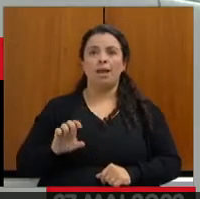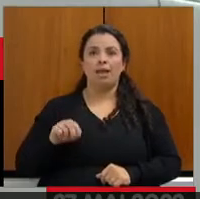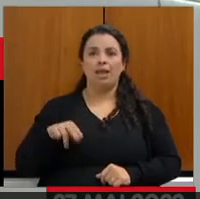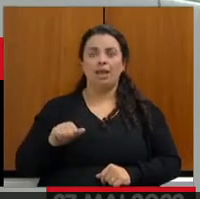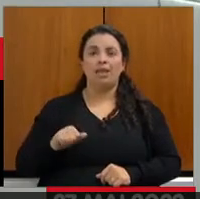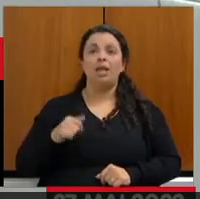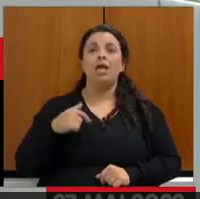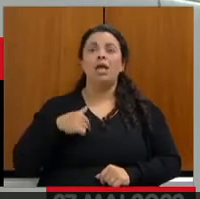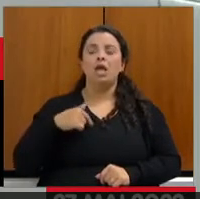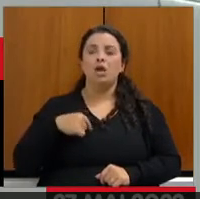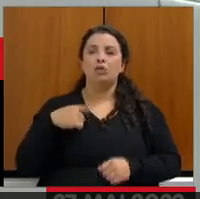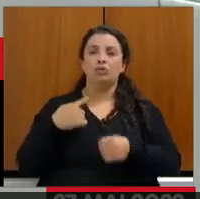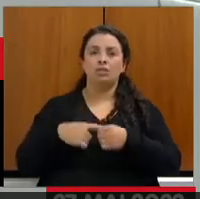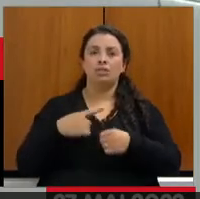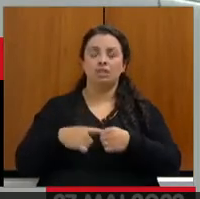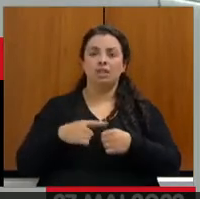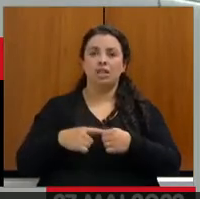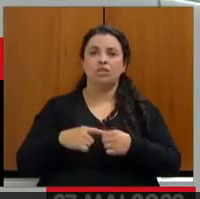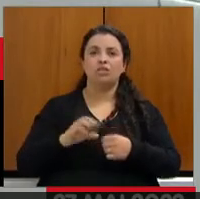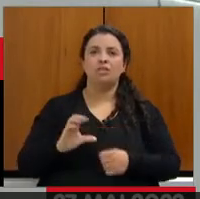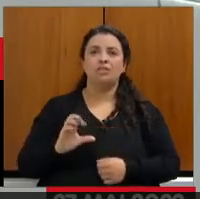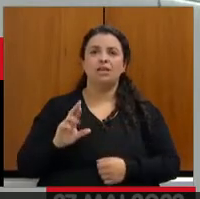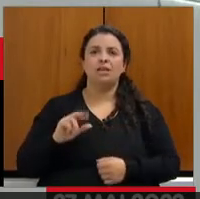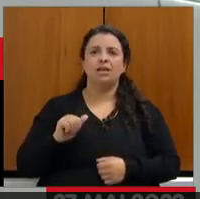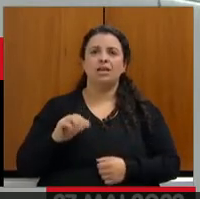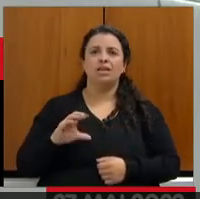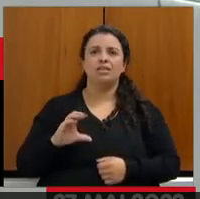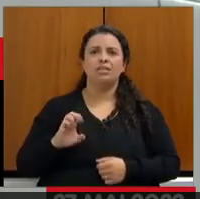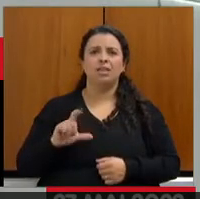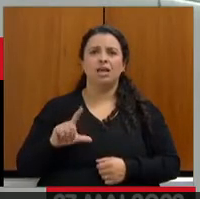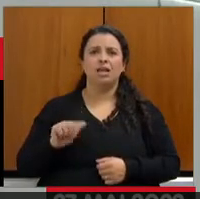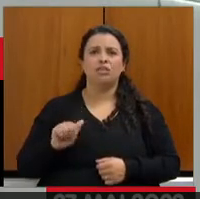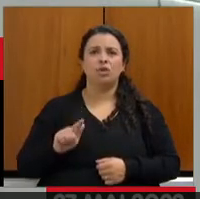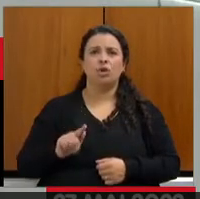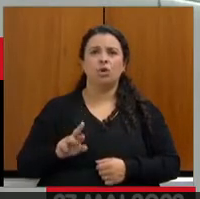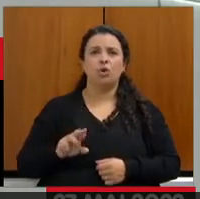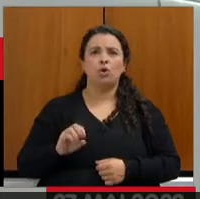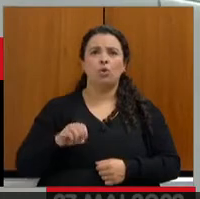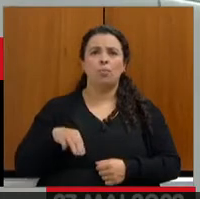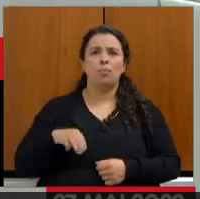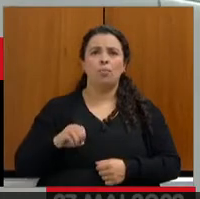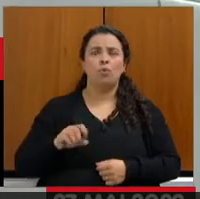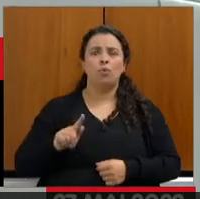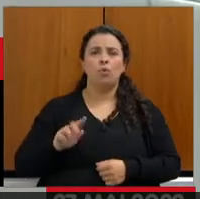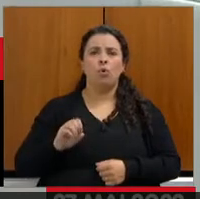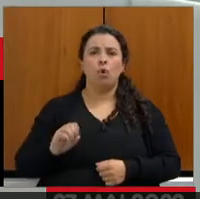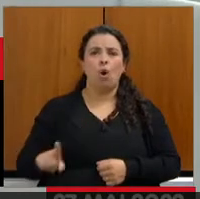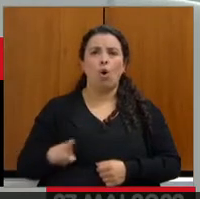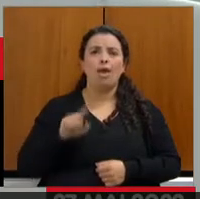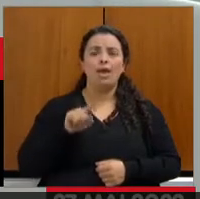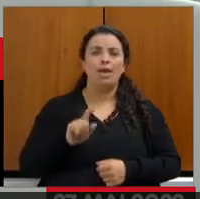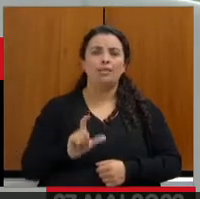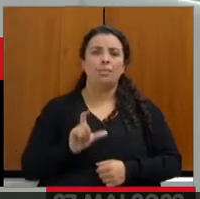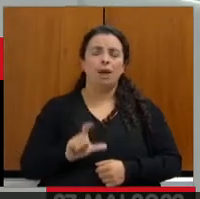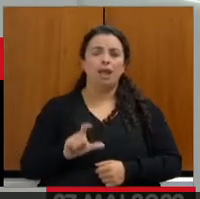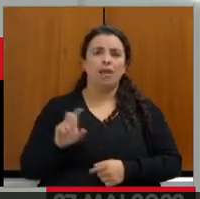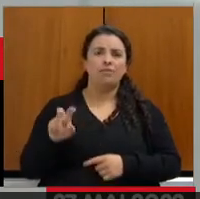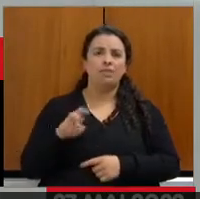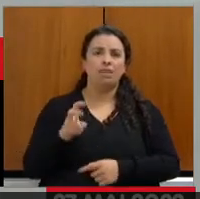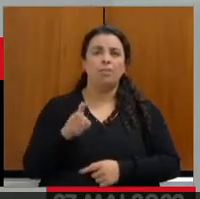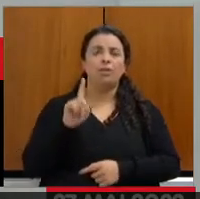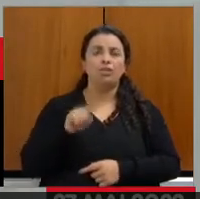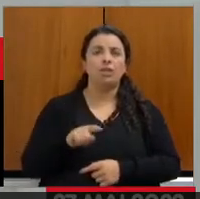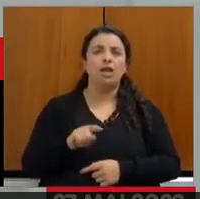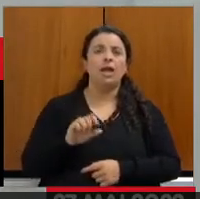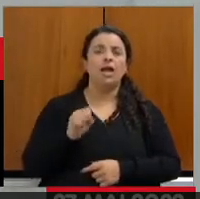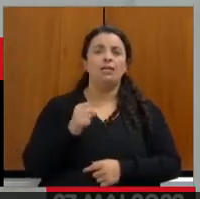distrito de Vale das cancelas Grão Mogol e essa palavrinha serpente aqui é a some sul-americana de